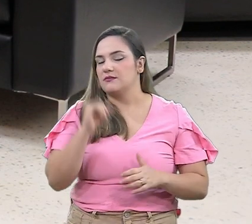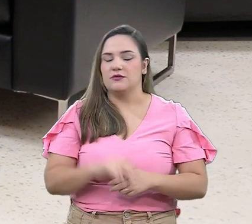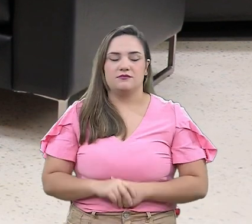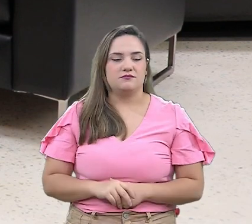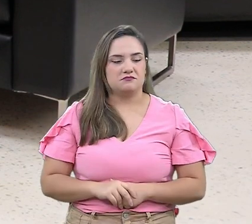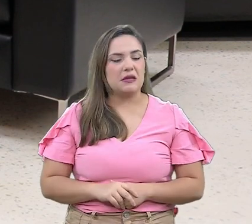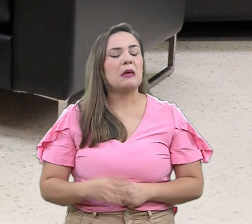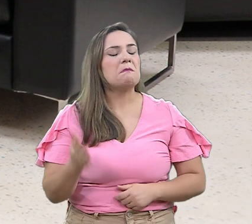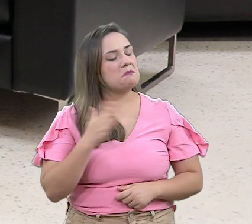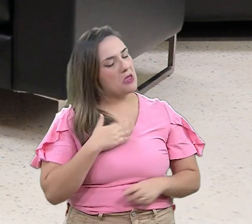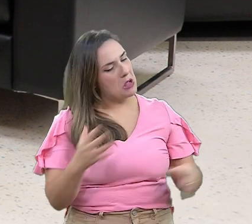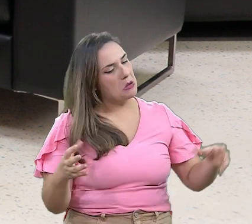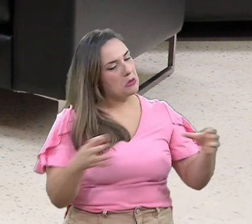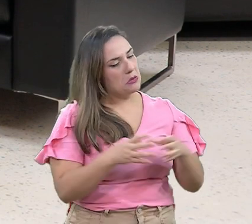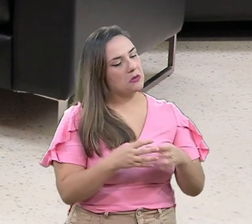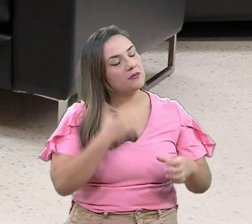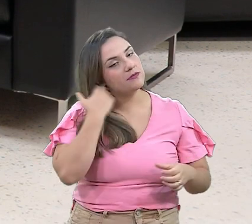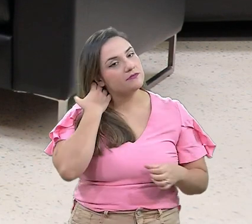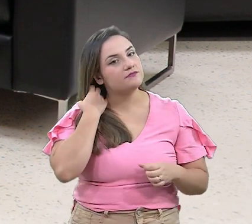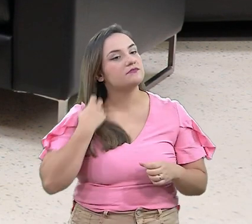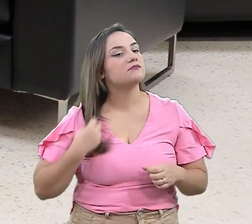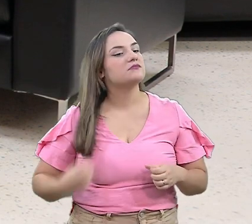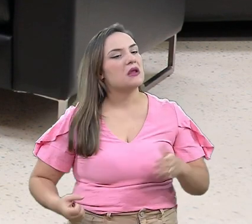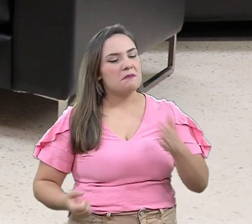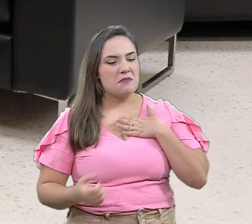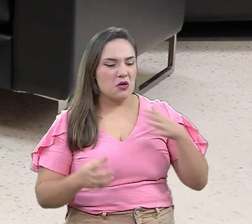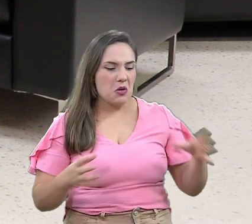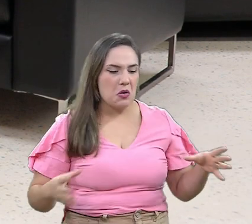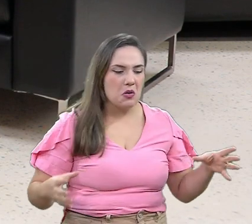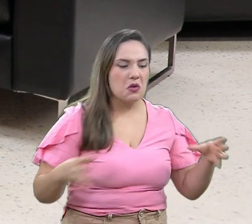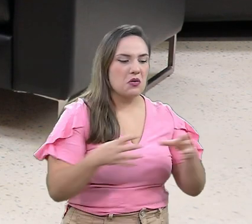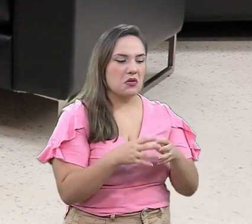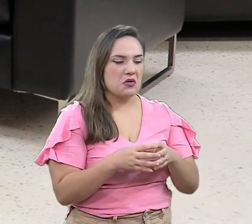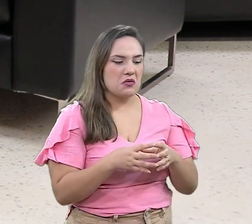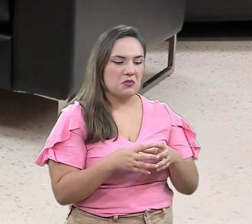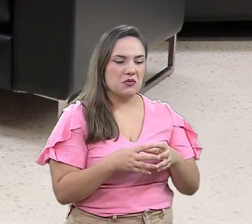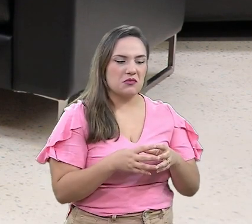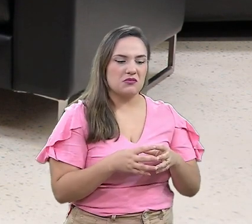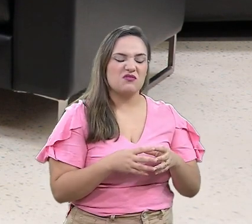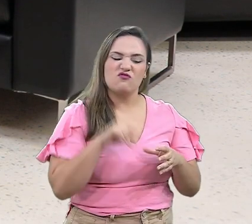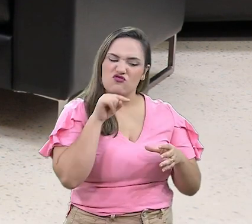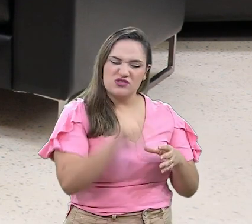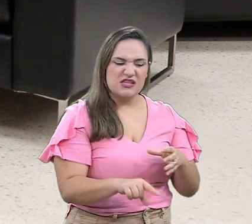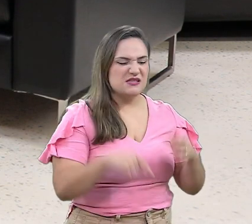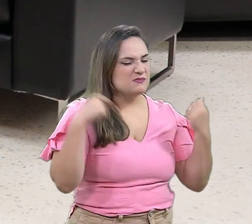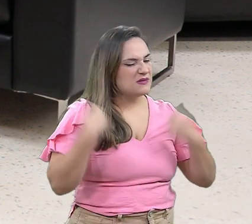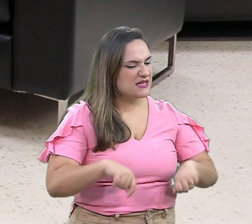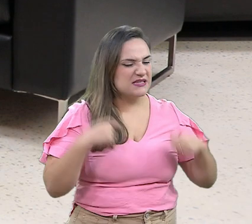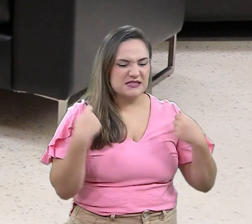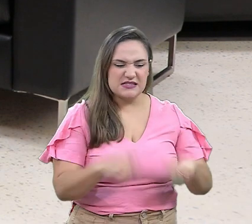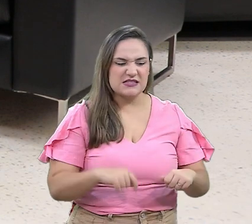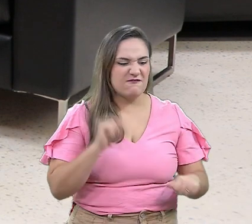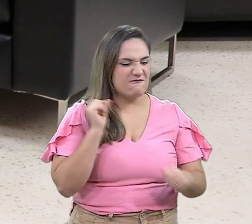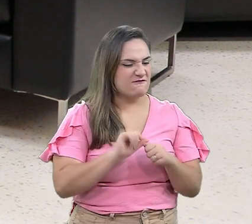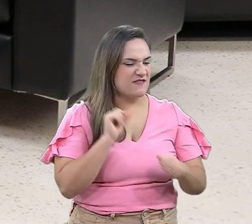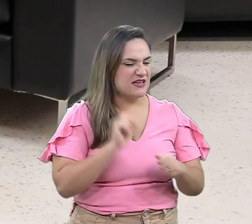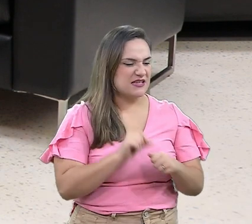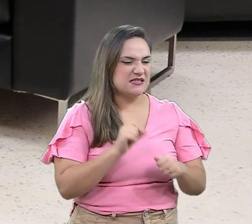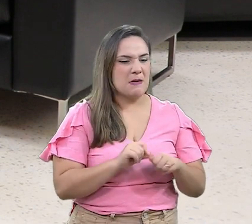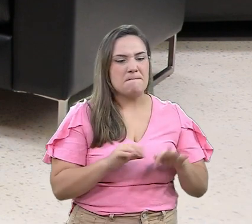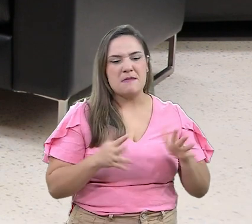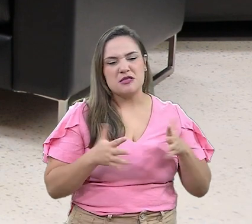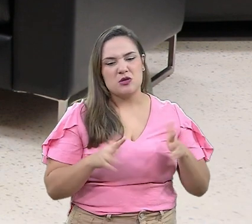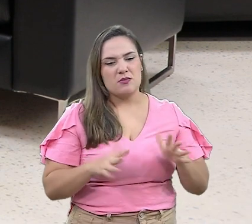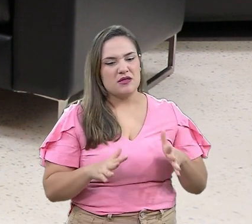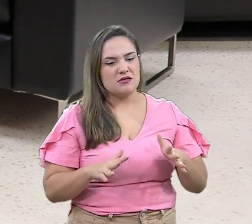para minha equipe, né? Vamos fazer assim, coloco para minha equipe que ela deverá fazer